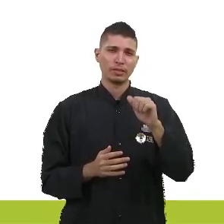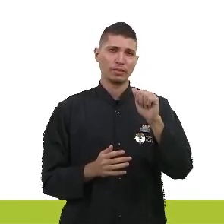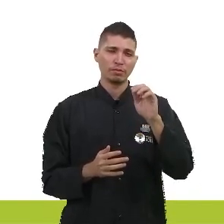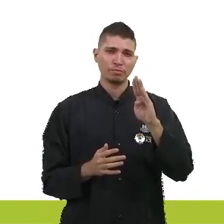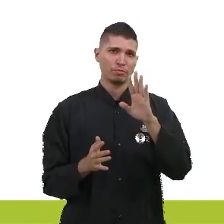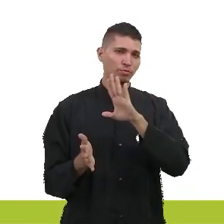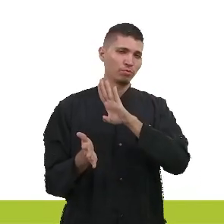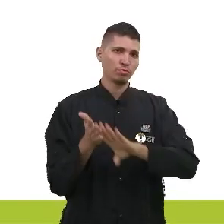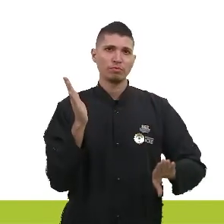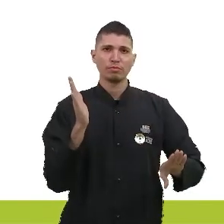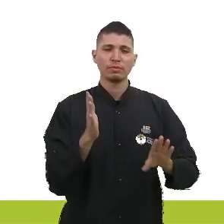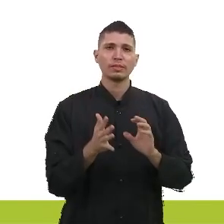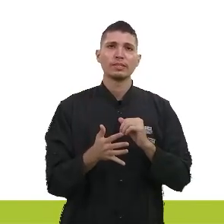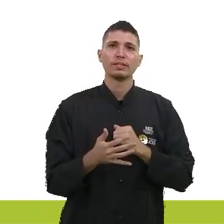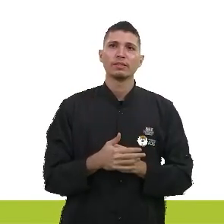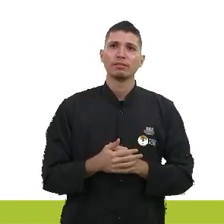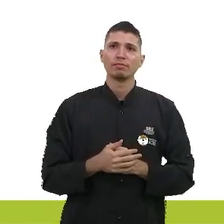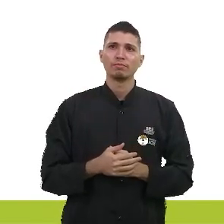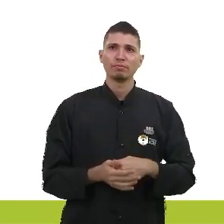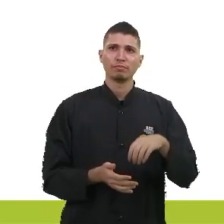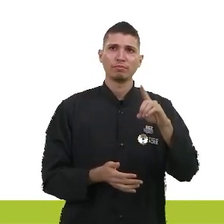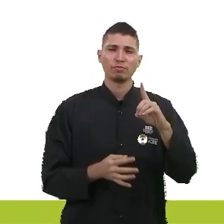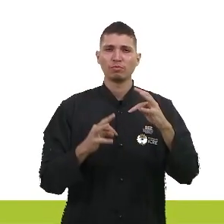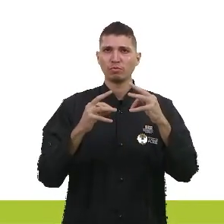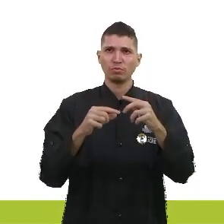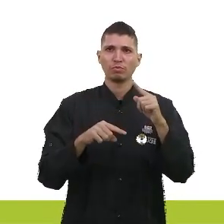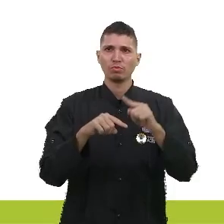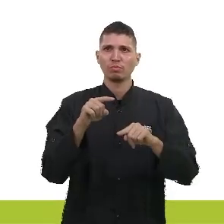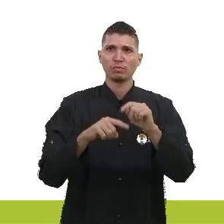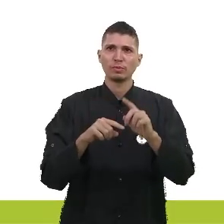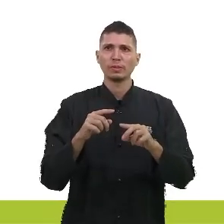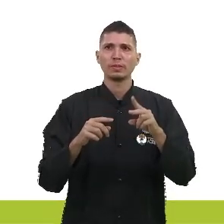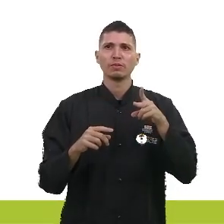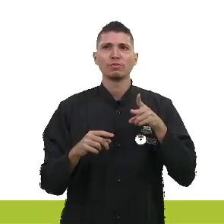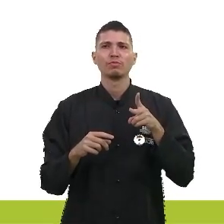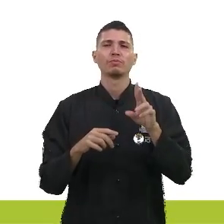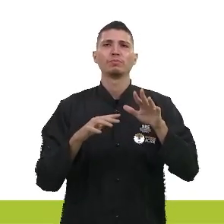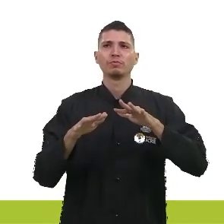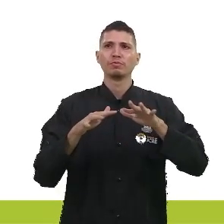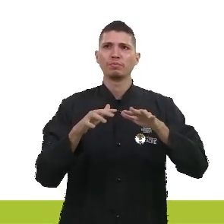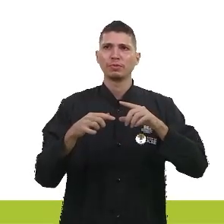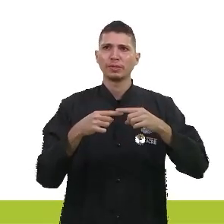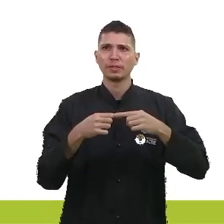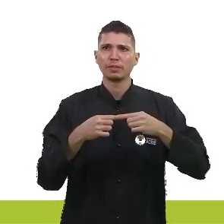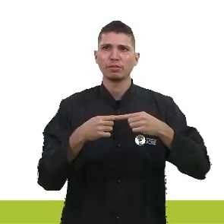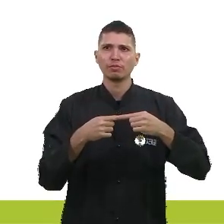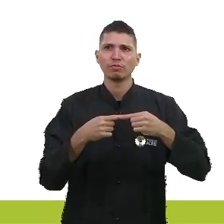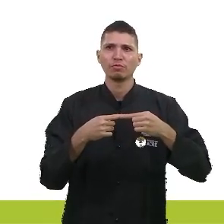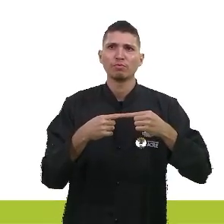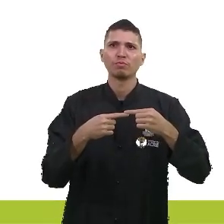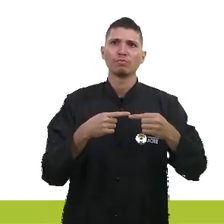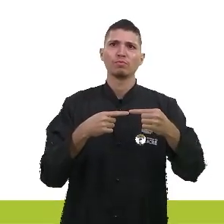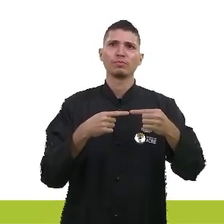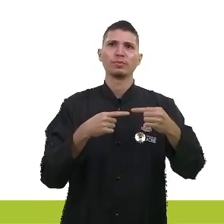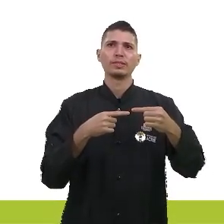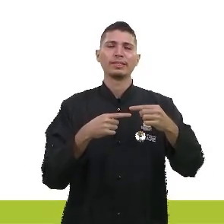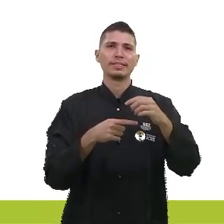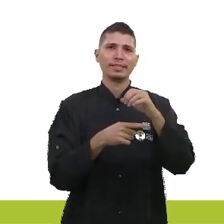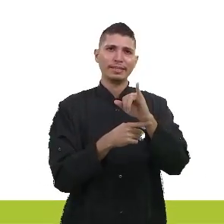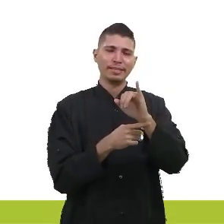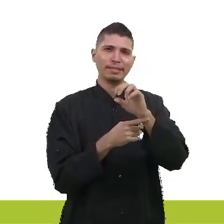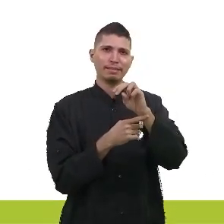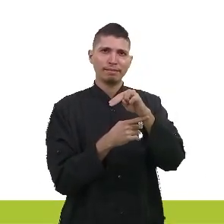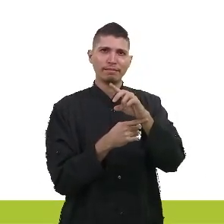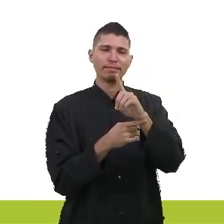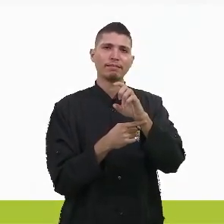D. Todo corpo tende a continuar em movimento retilíneo uniforme indefinidamente. Olha só, isso aqui é a mesma situação